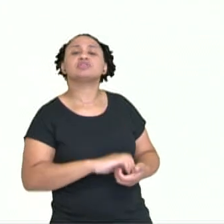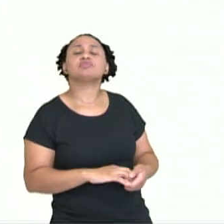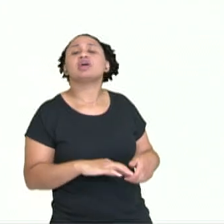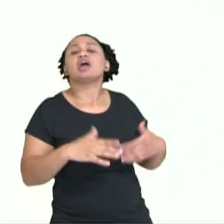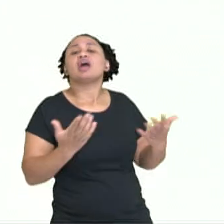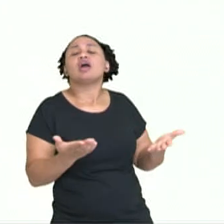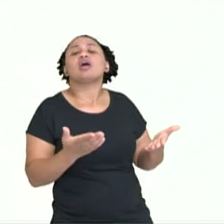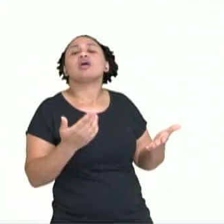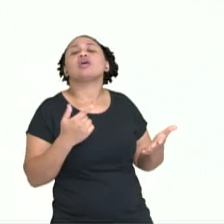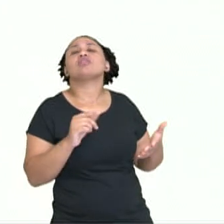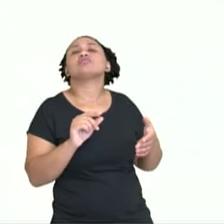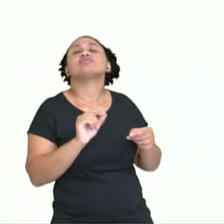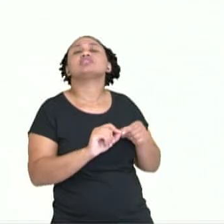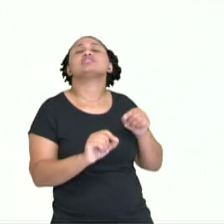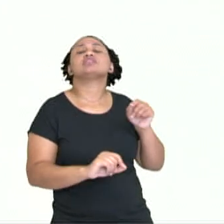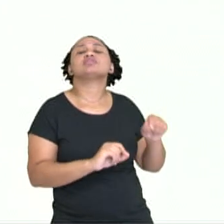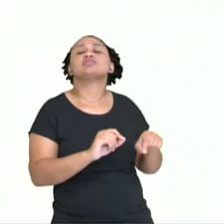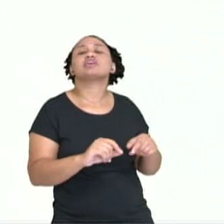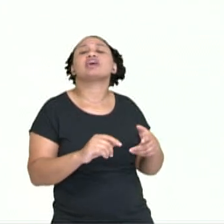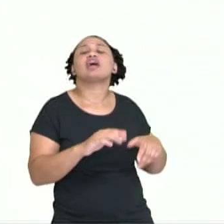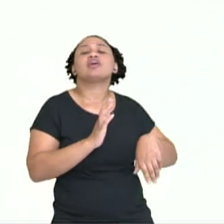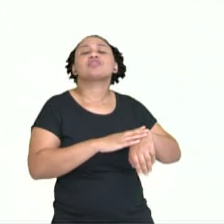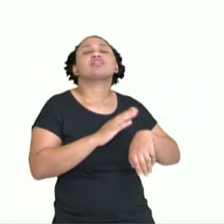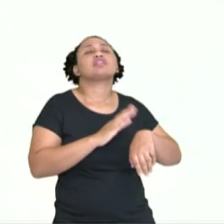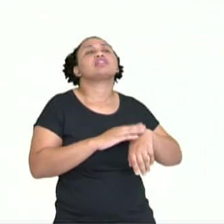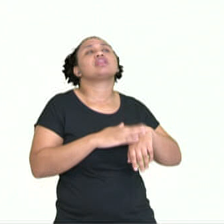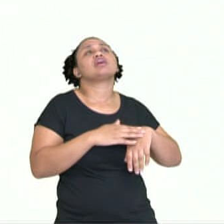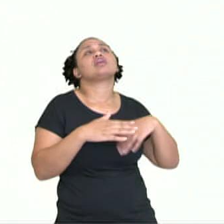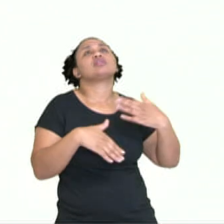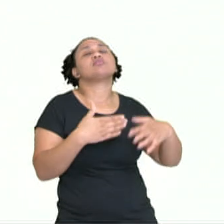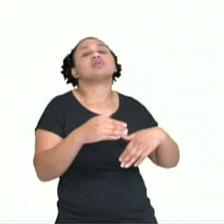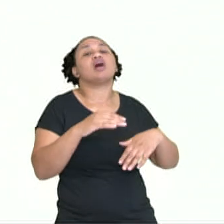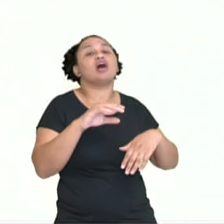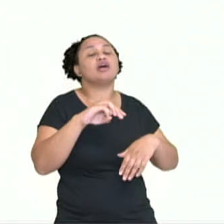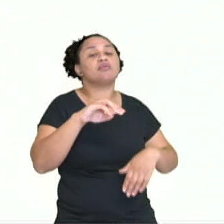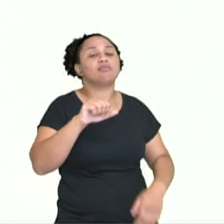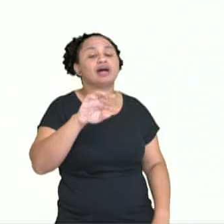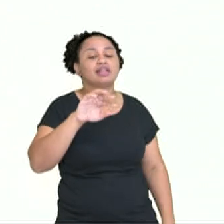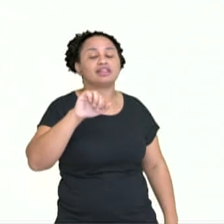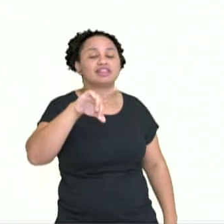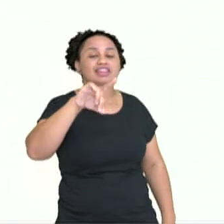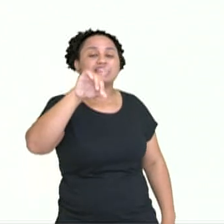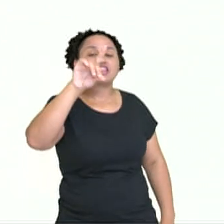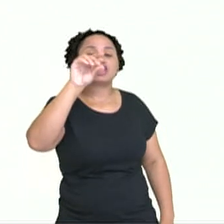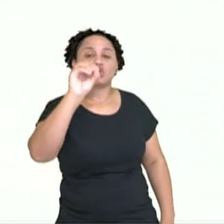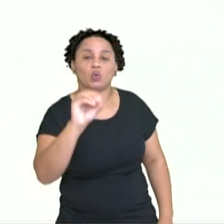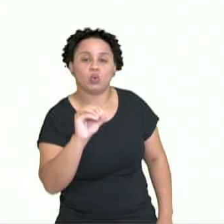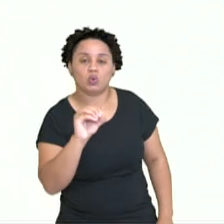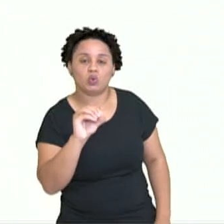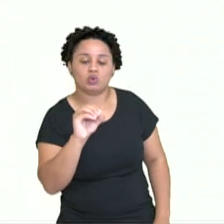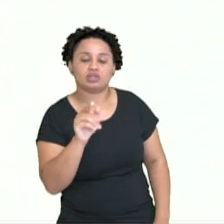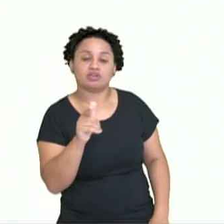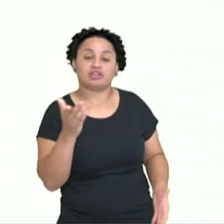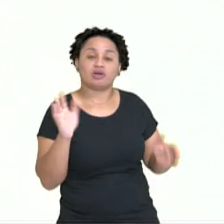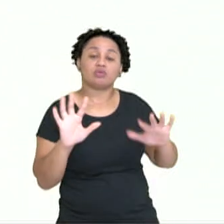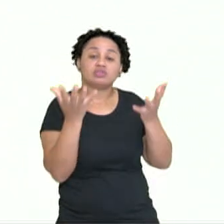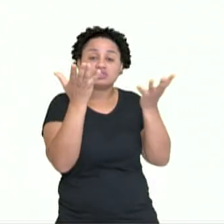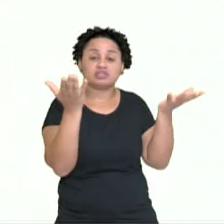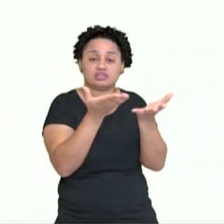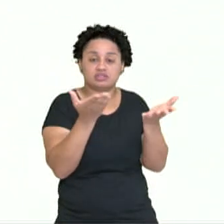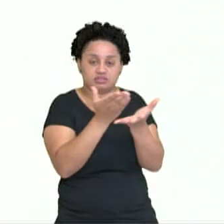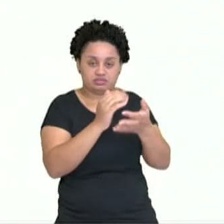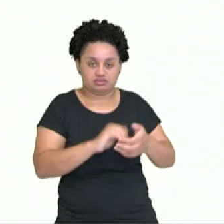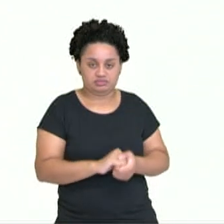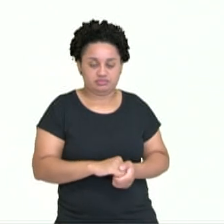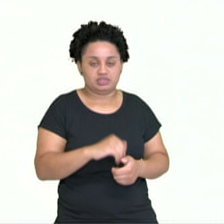estou matando o tempo, ou seja, está acontecendo no momento que ele está falando. Ok? I'm killing. Então, a gente tem aqui um verbo to be